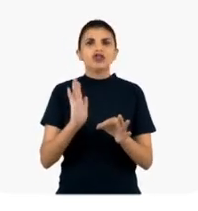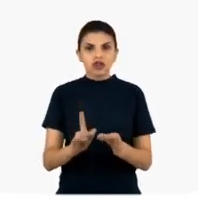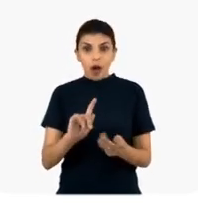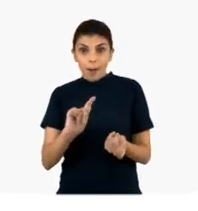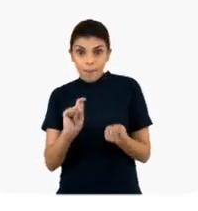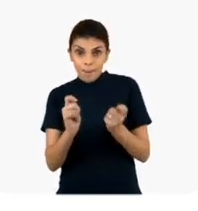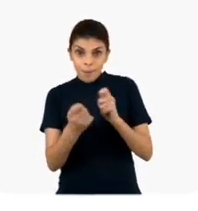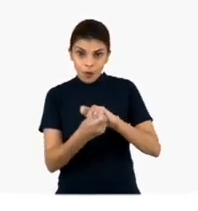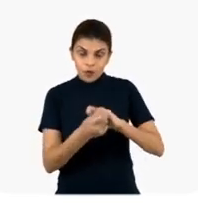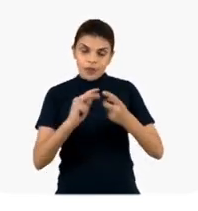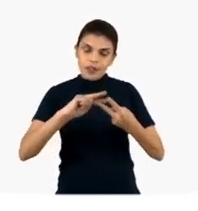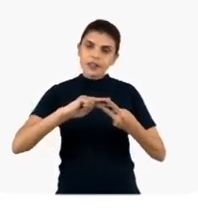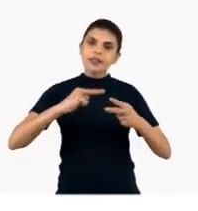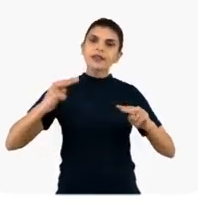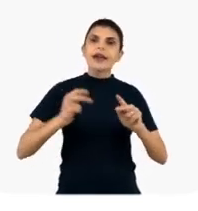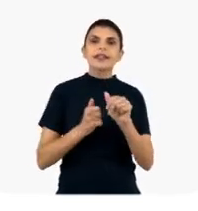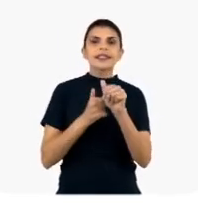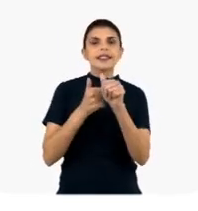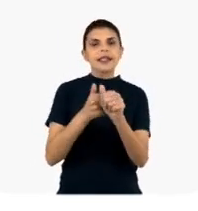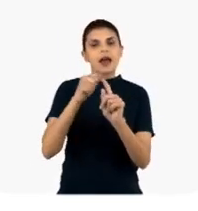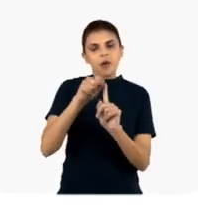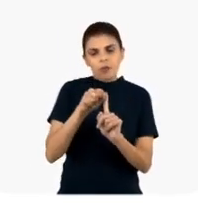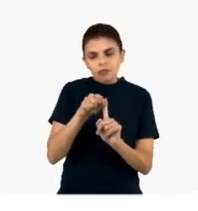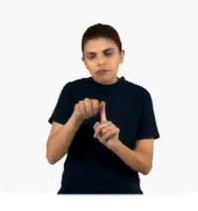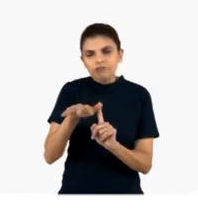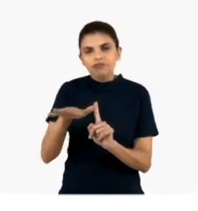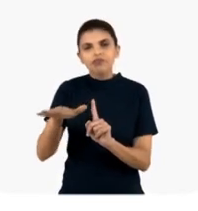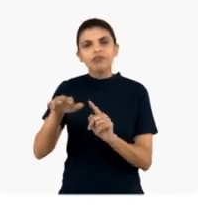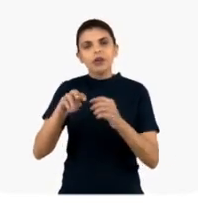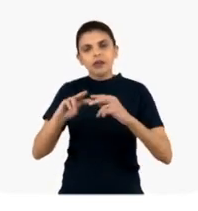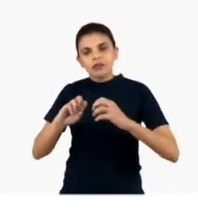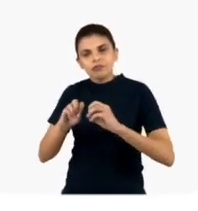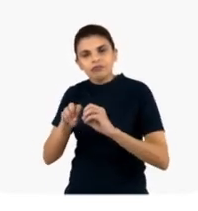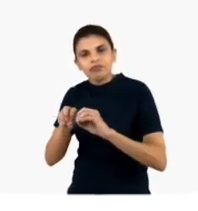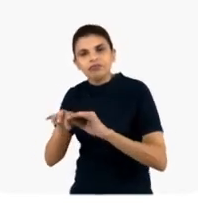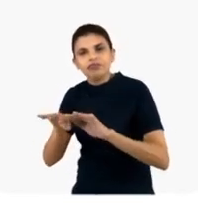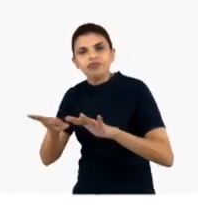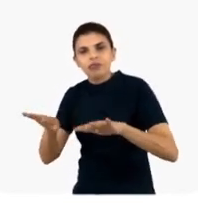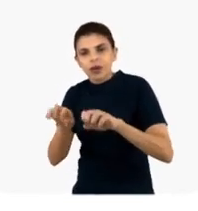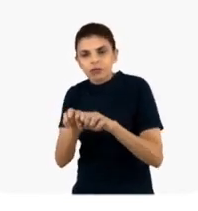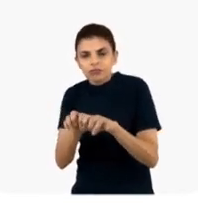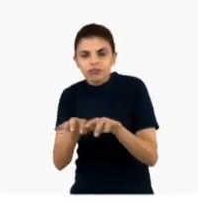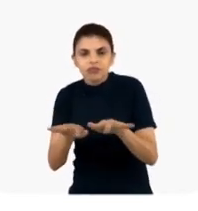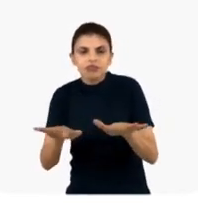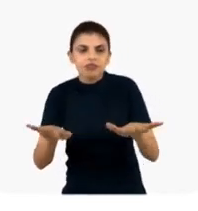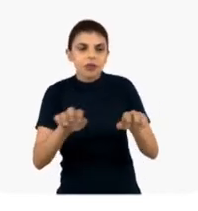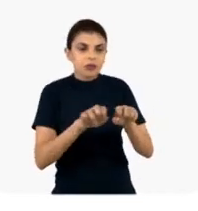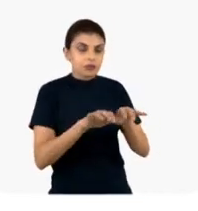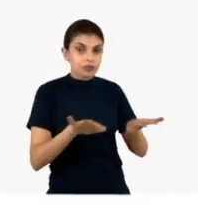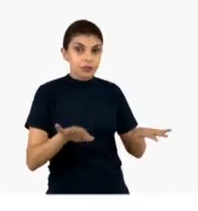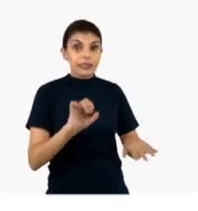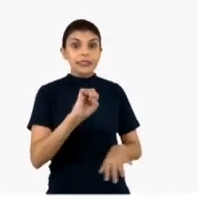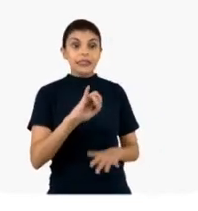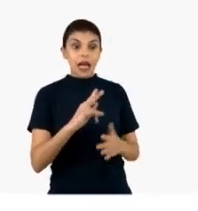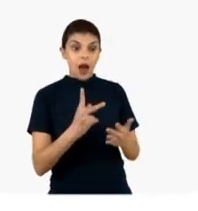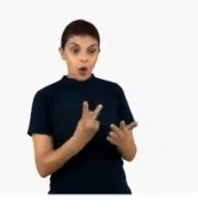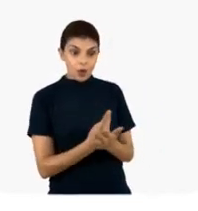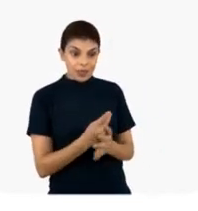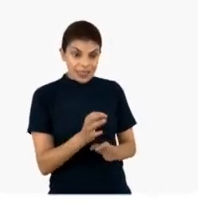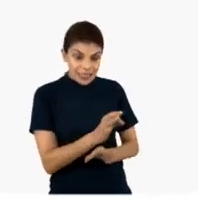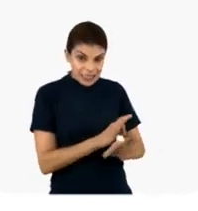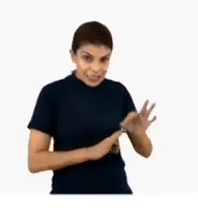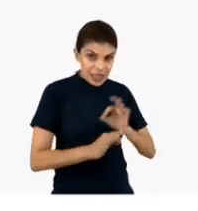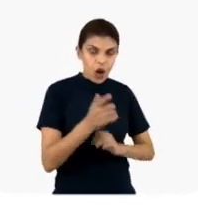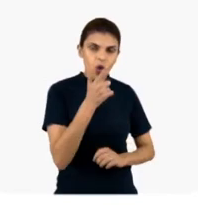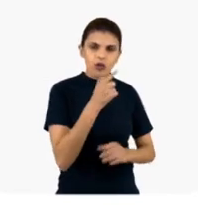célula já modificada geneticamente vai seguir se multiplicando, crescendo exponencialmente. Por isso, se uma célula